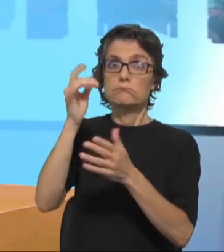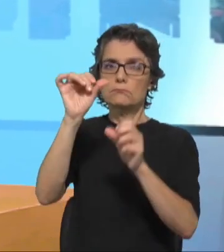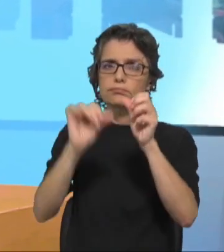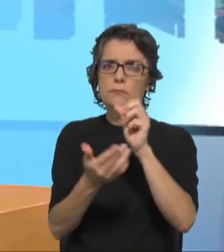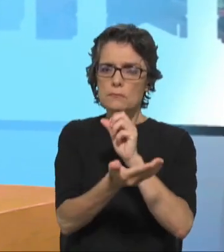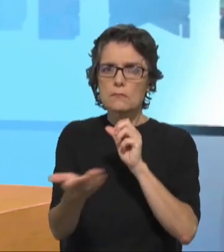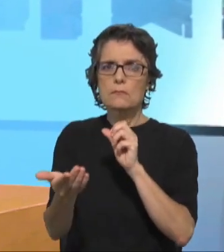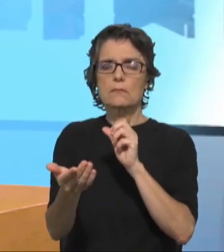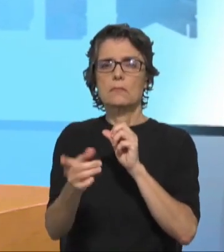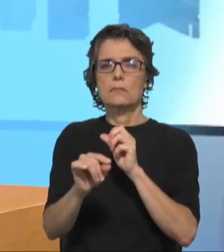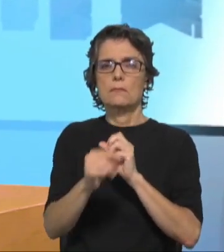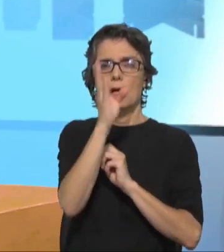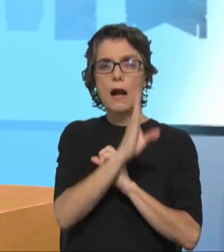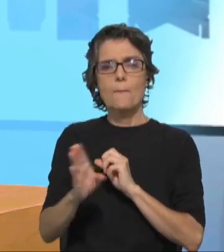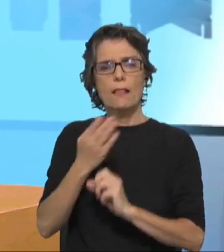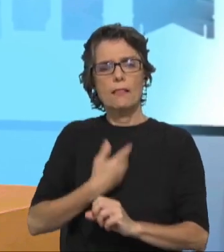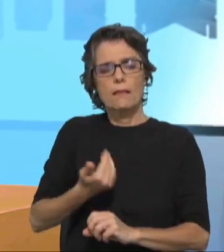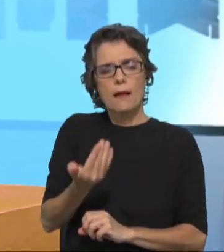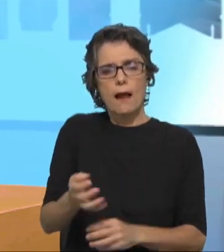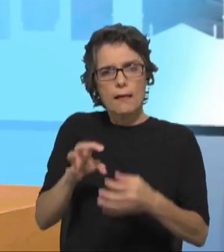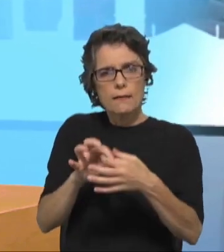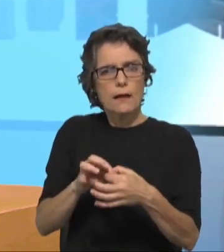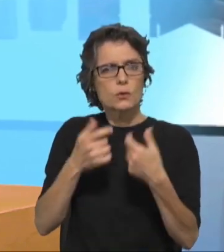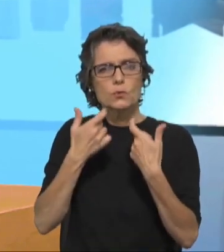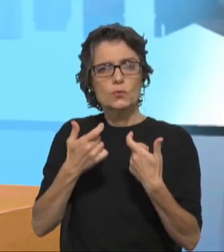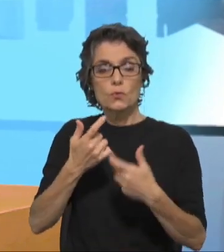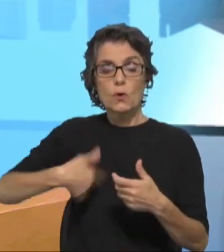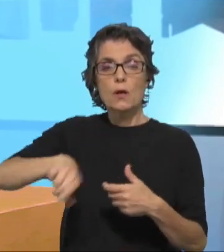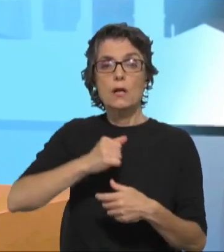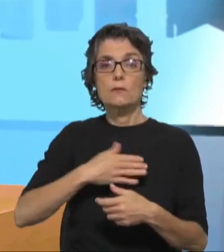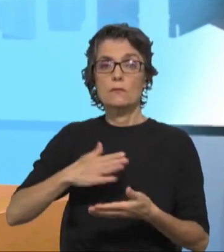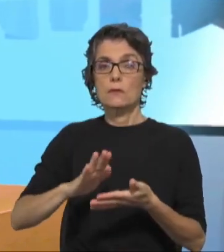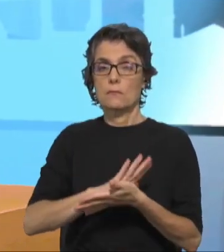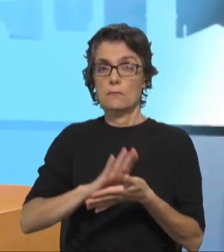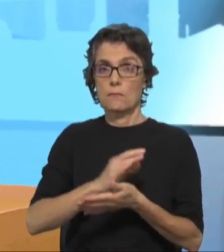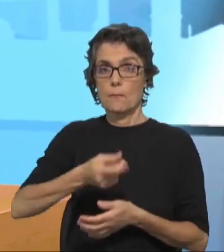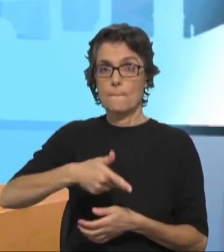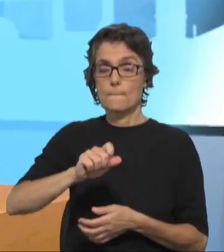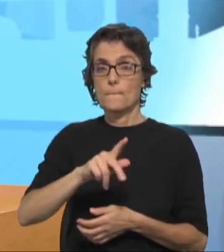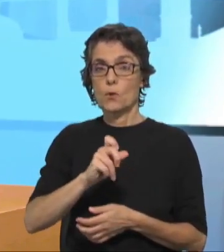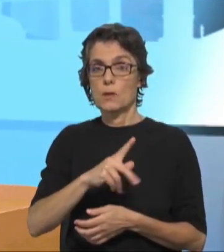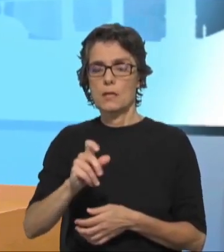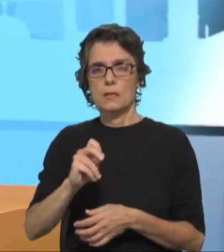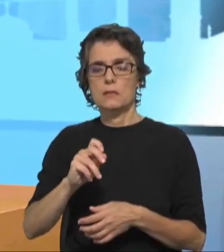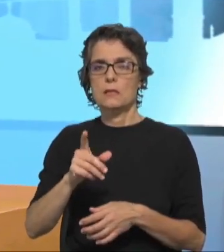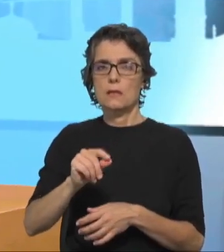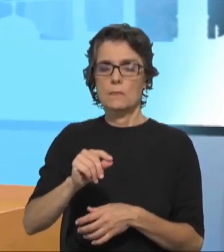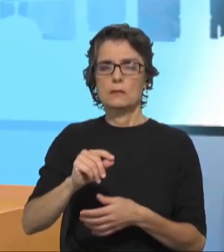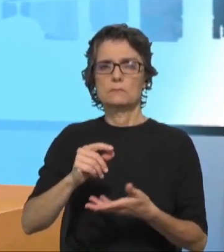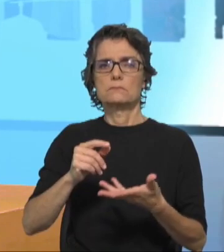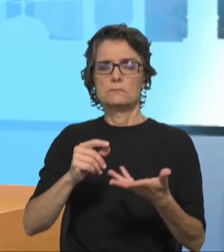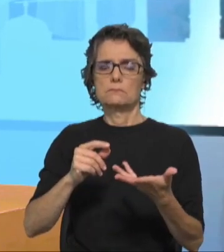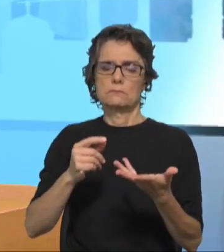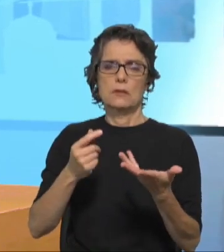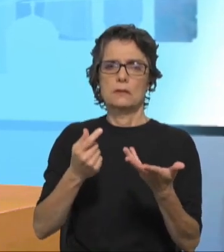e depois temos o livro. E por isso as Paulinas têm tentado, como missão, porque às vezes há congregações que se dedicam aos pobres,